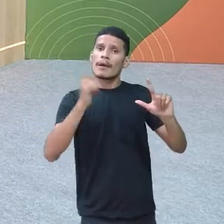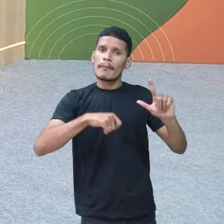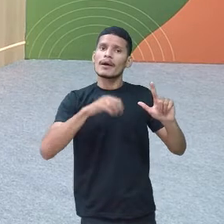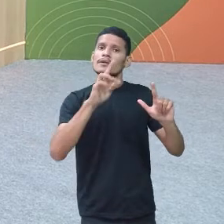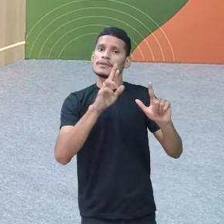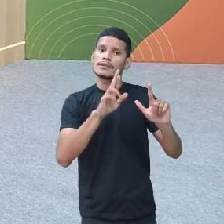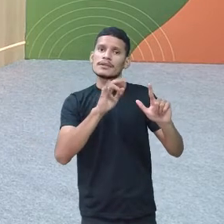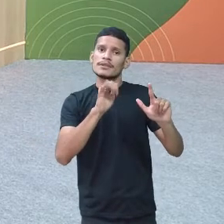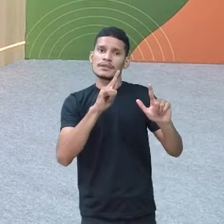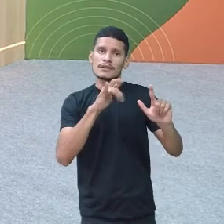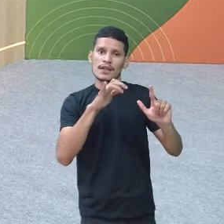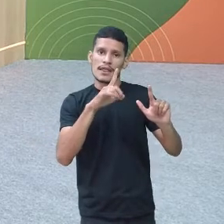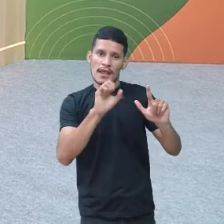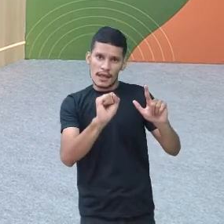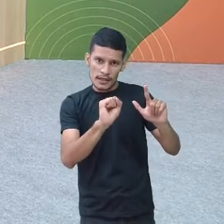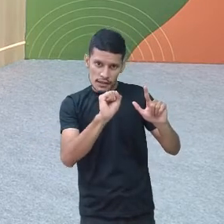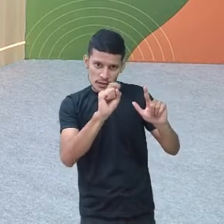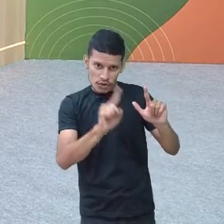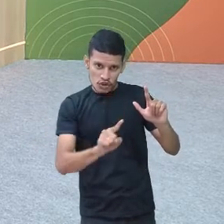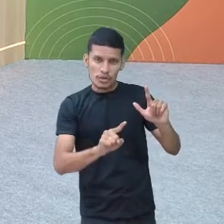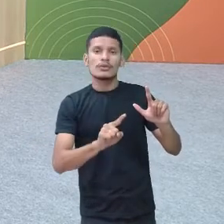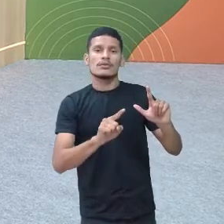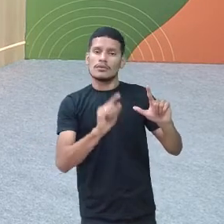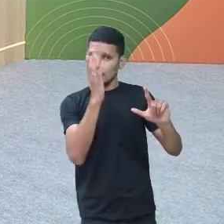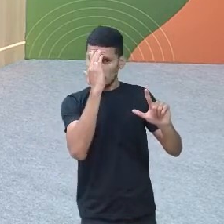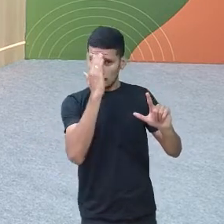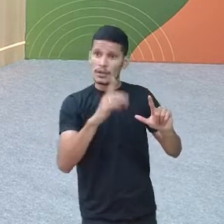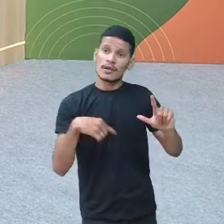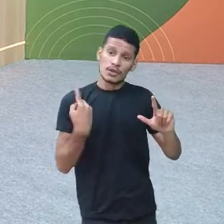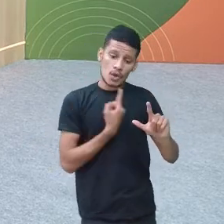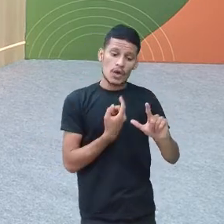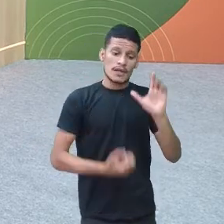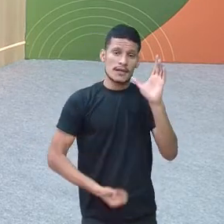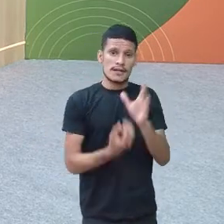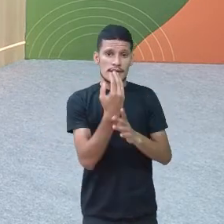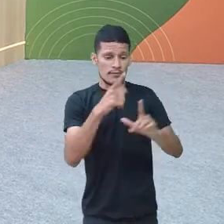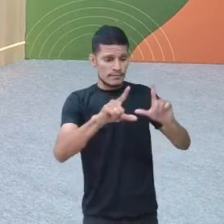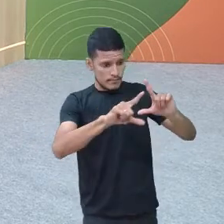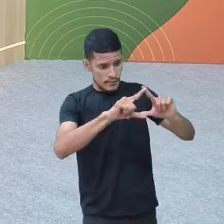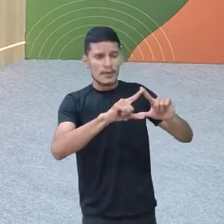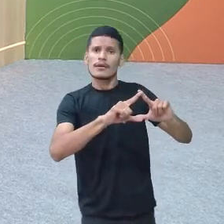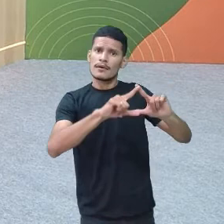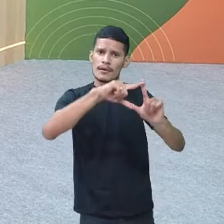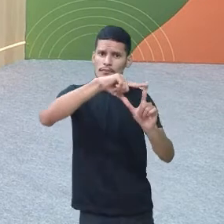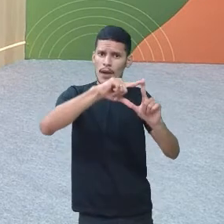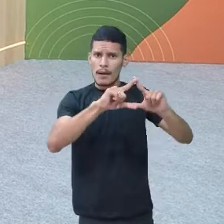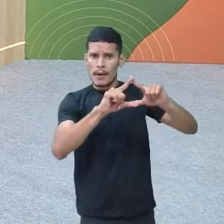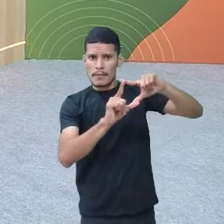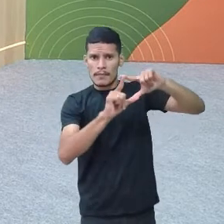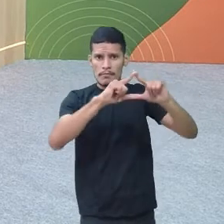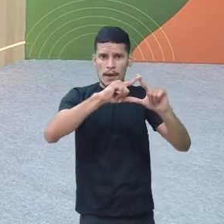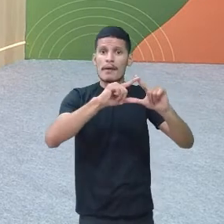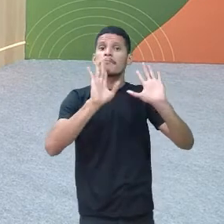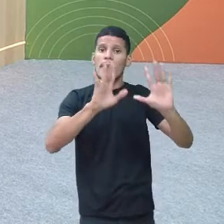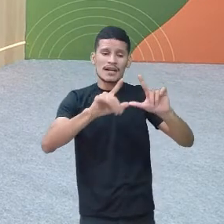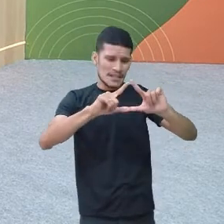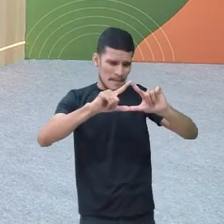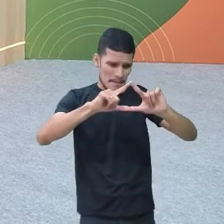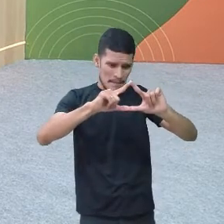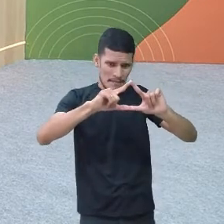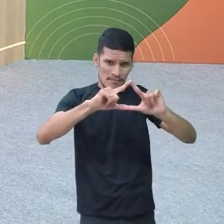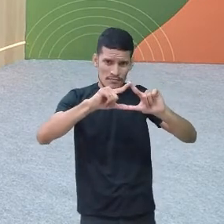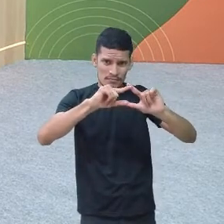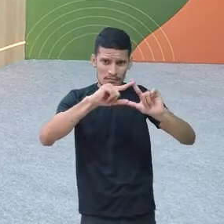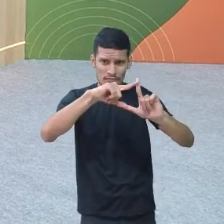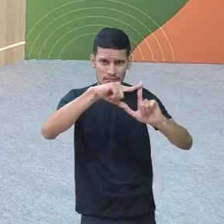essa característica de rigidez. Uma vez que eu formo o triângulo, eu posso até rodar esse triângulo, mas movimentar os